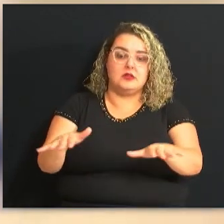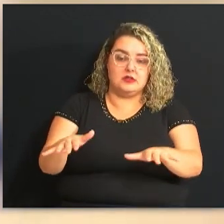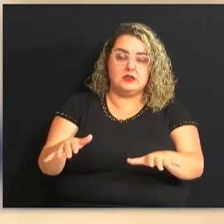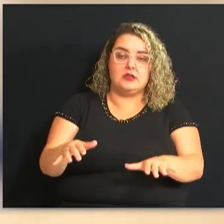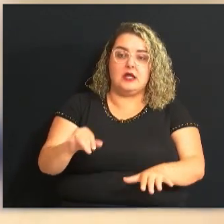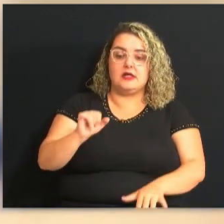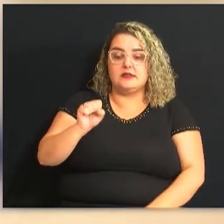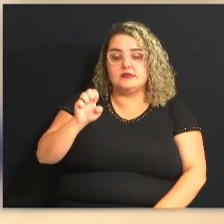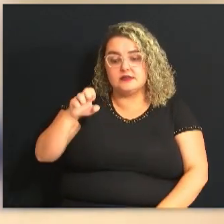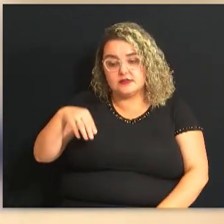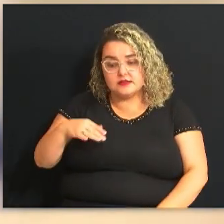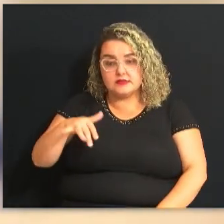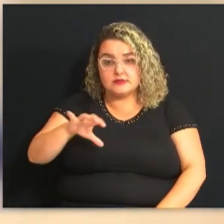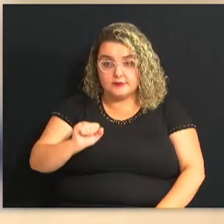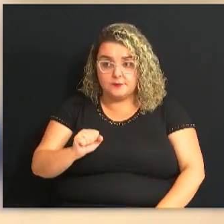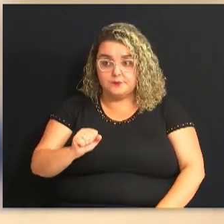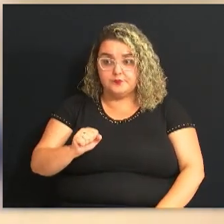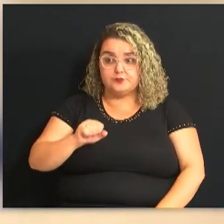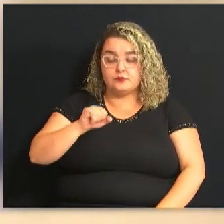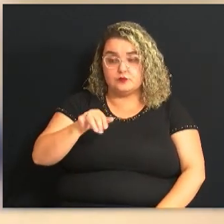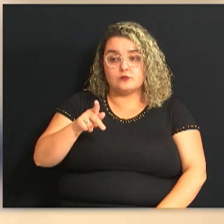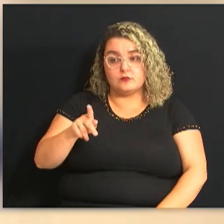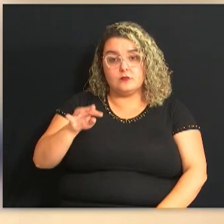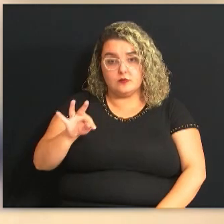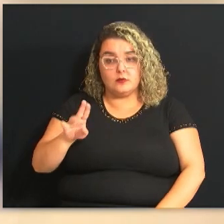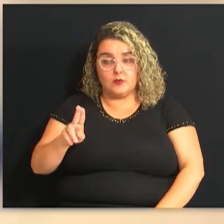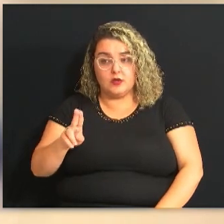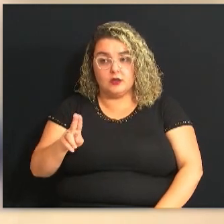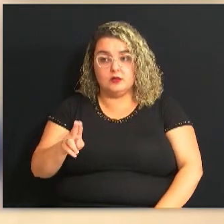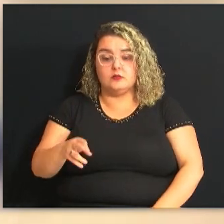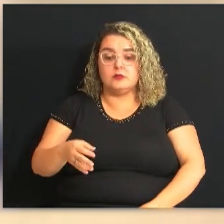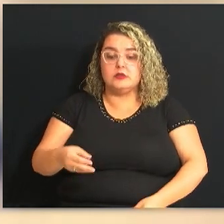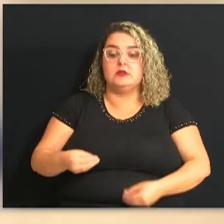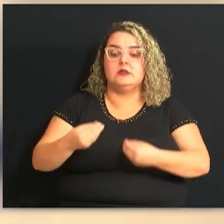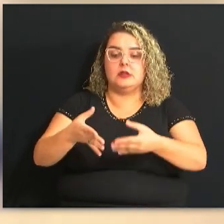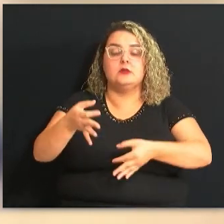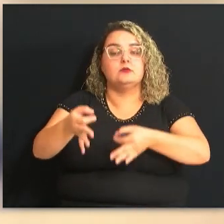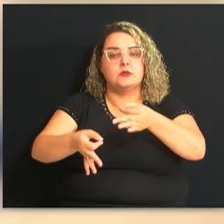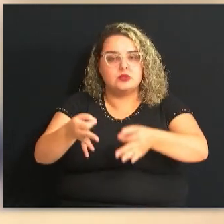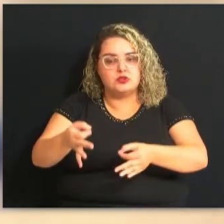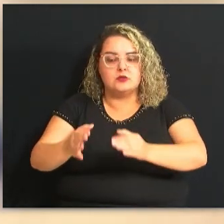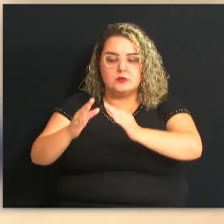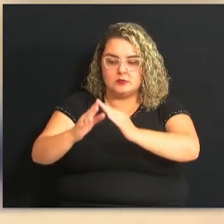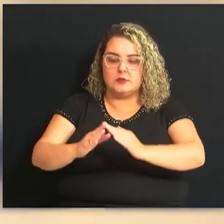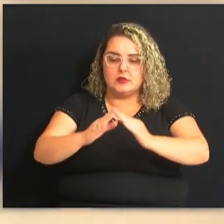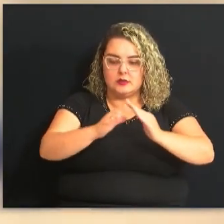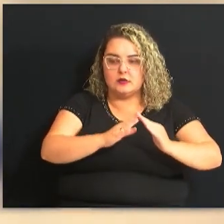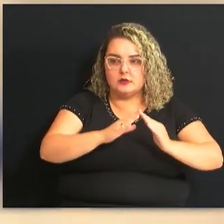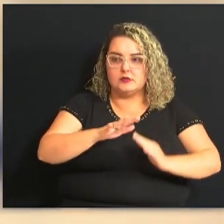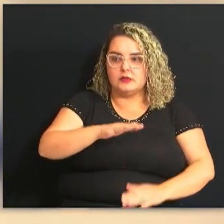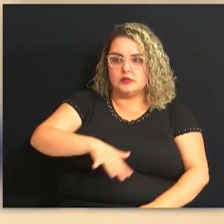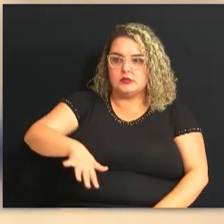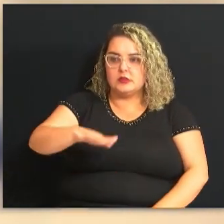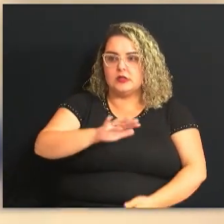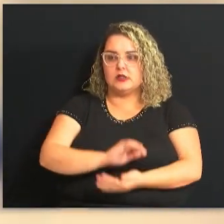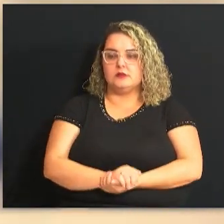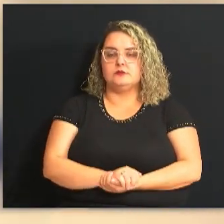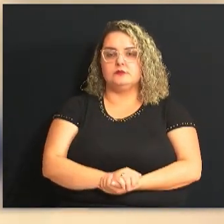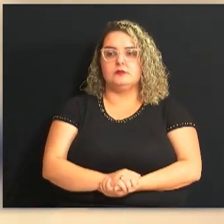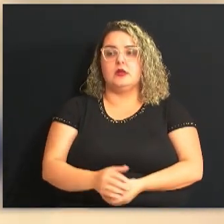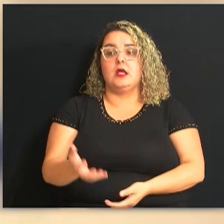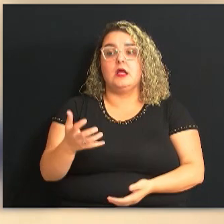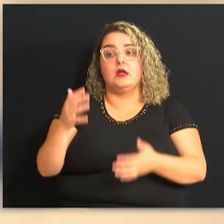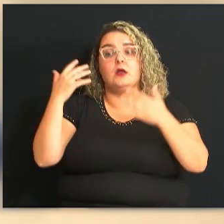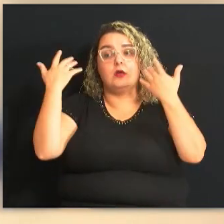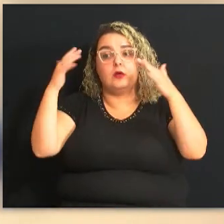IPTU, trazendo uma justiça para esses moradores, dessas regiões. Quero aqui parabenizar